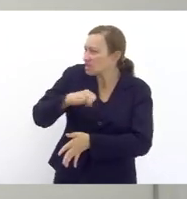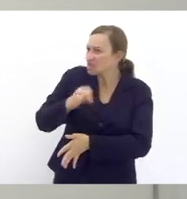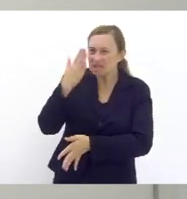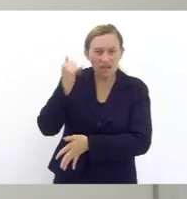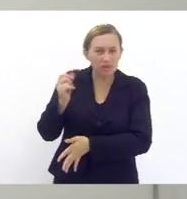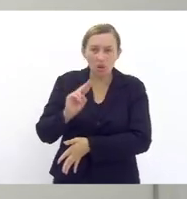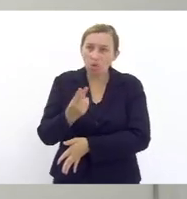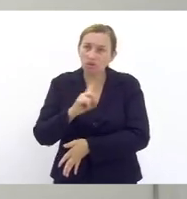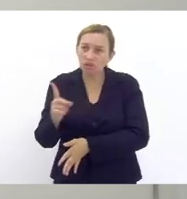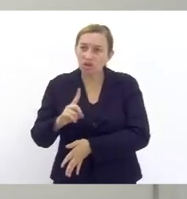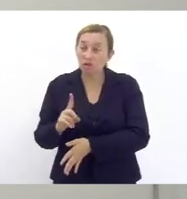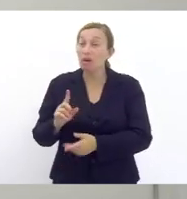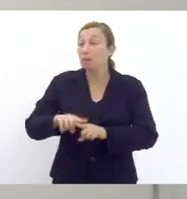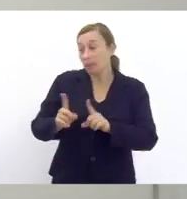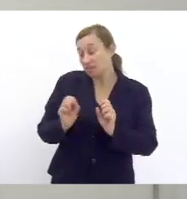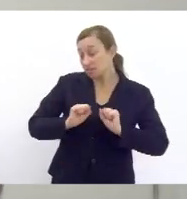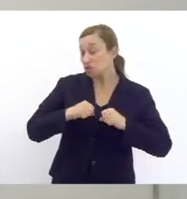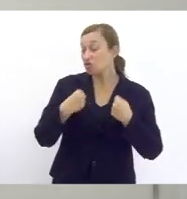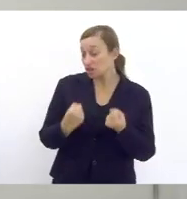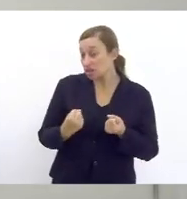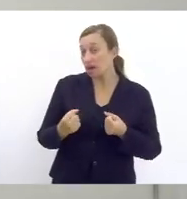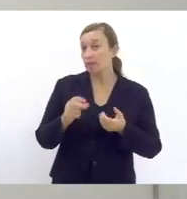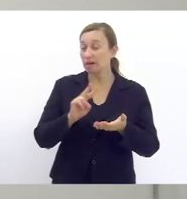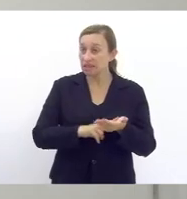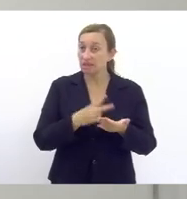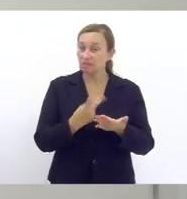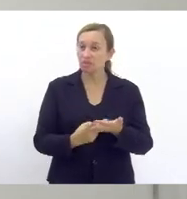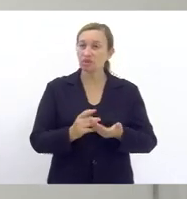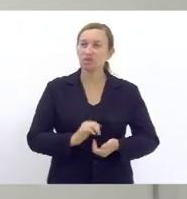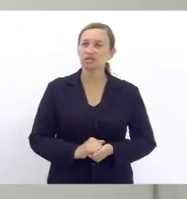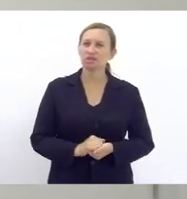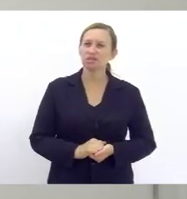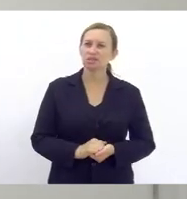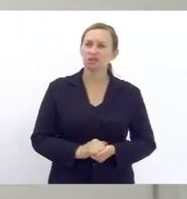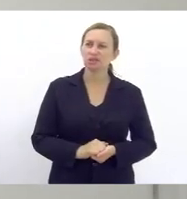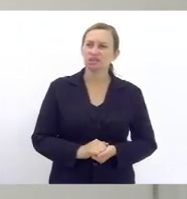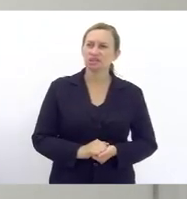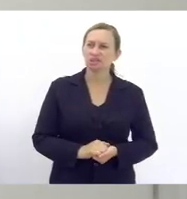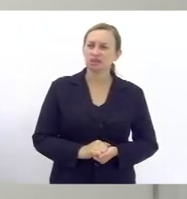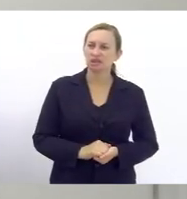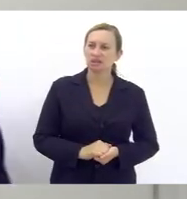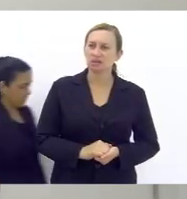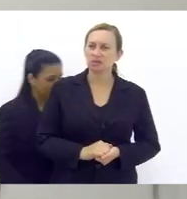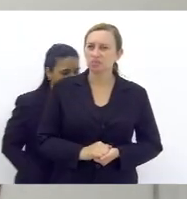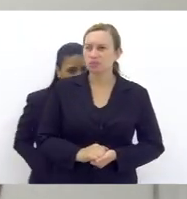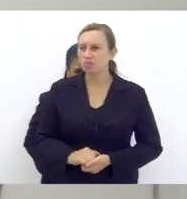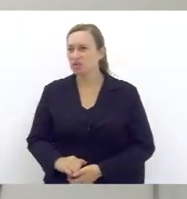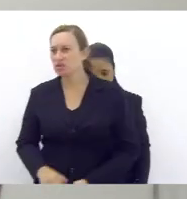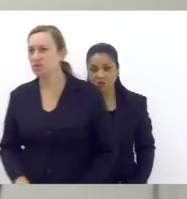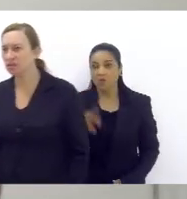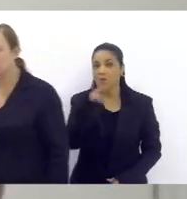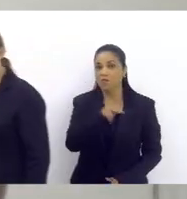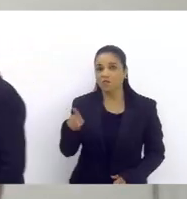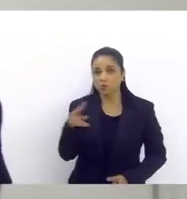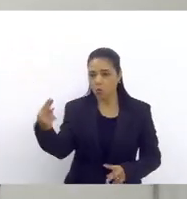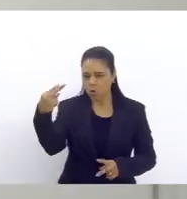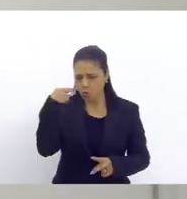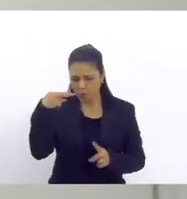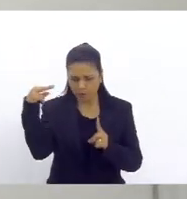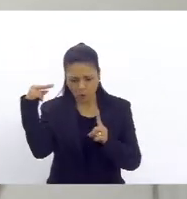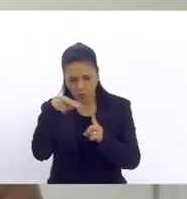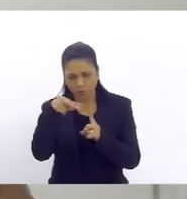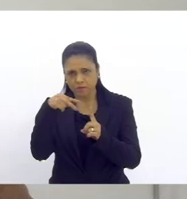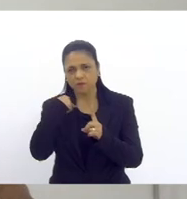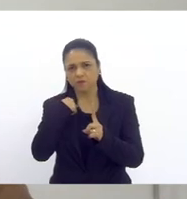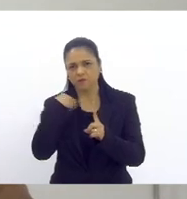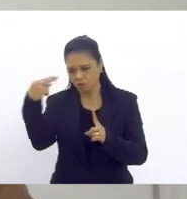se esforçar para traduzir entendeu conversar com outros conversa e eu lembro assim que a minha professora levou para mim e falou assim meu